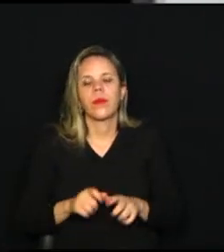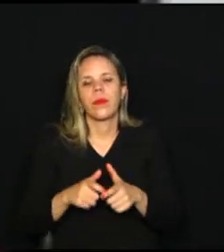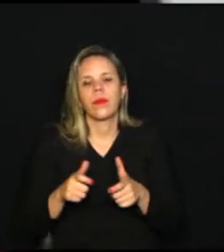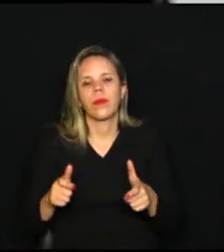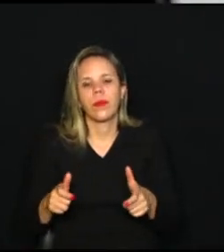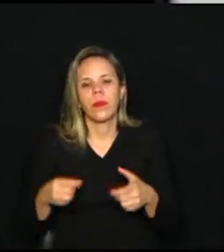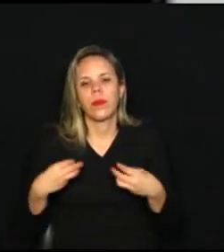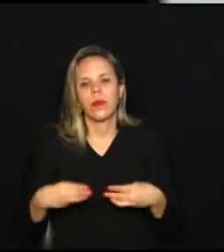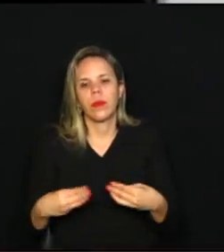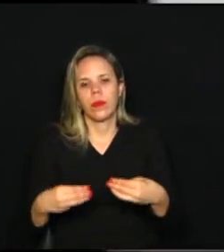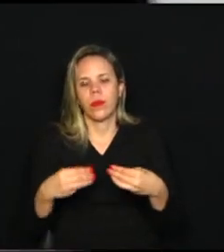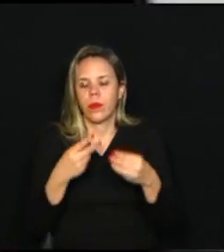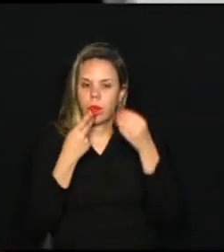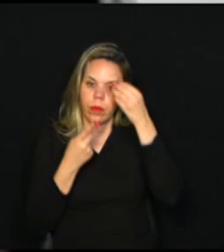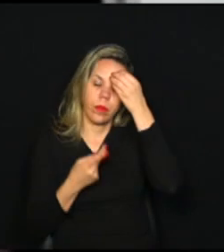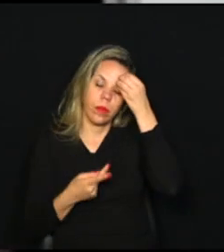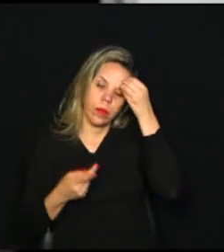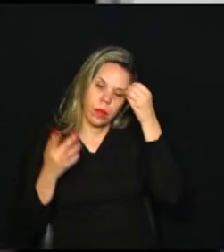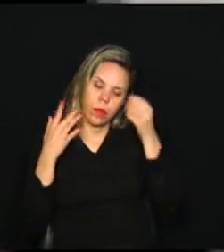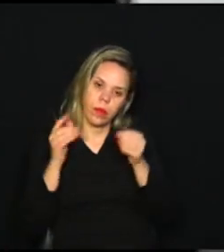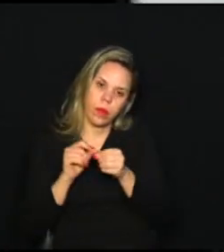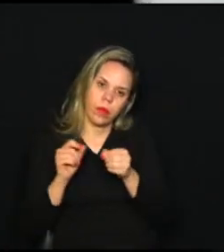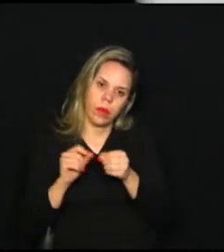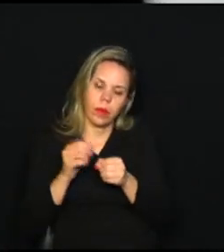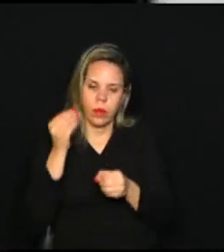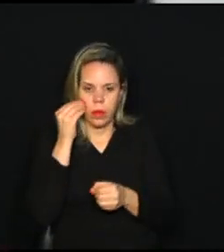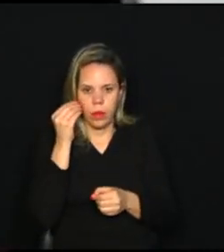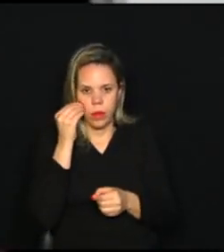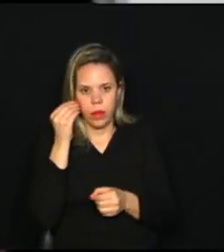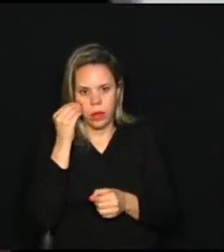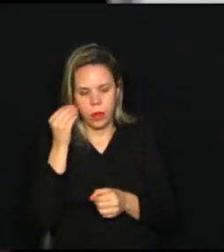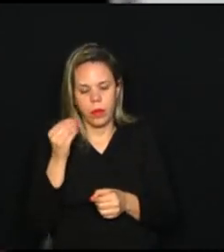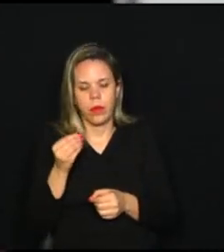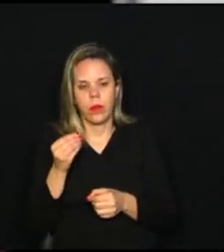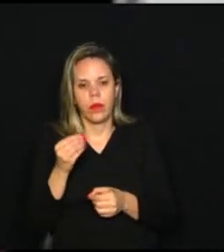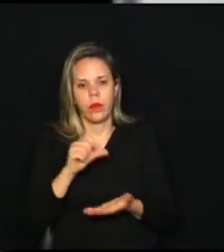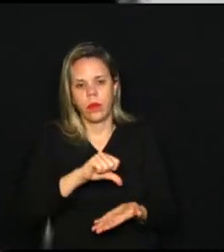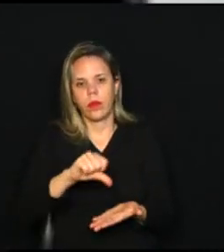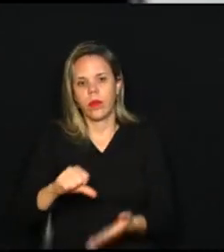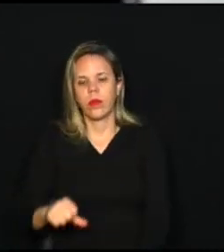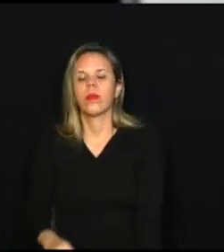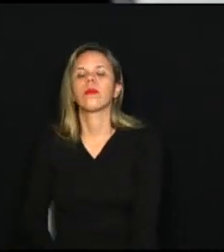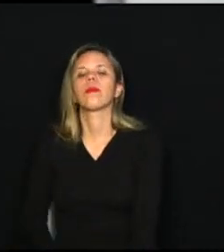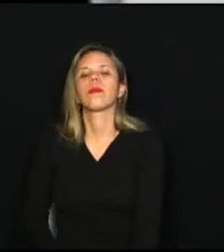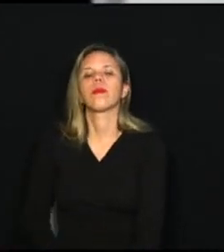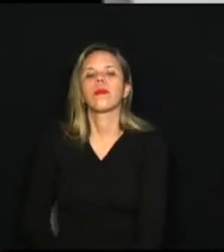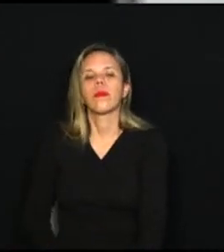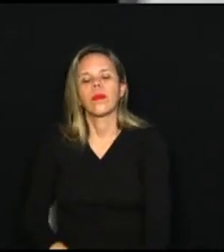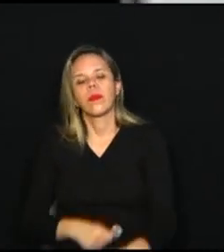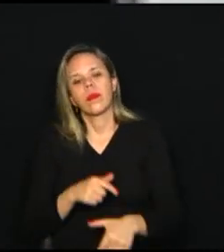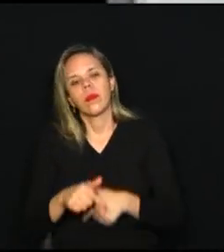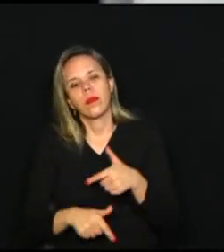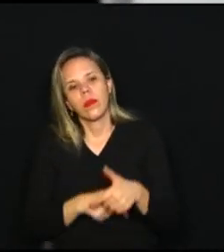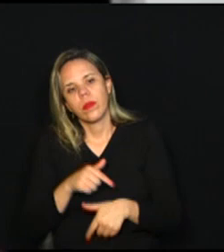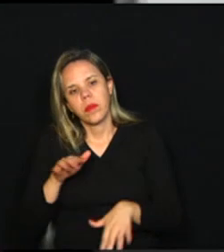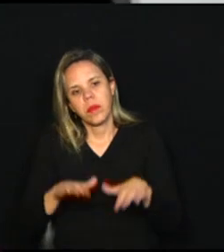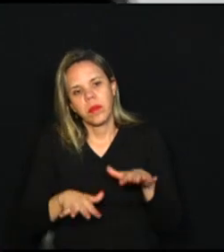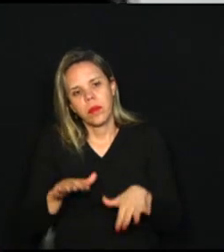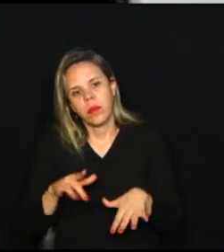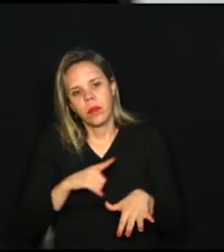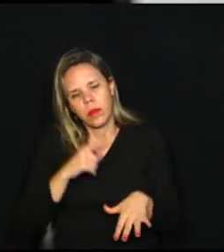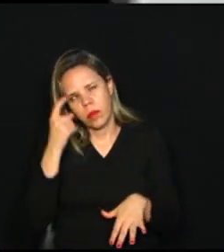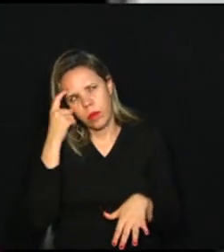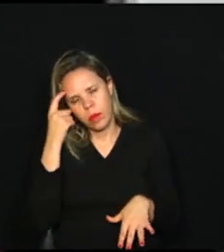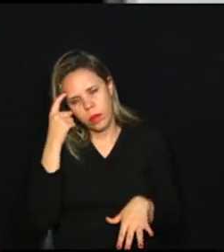que o Ministério está falando, a gente está fazendo testes, né, a partir de território e de trabalho. E aí a gente talvez tenha que